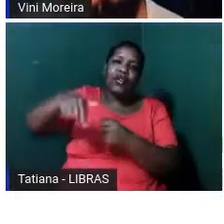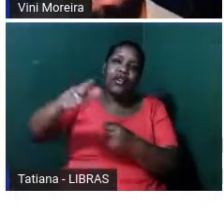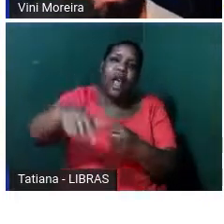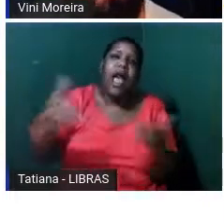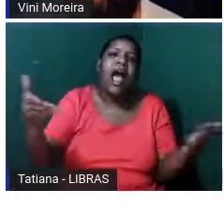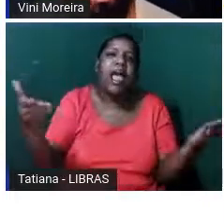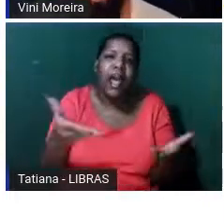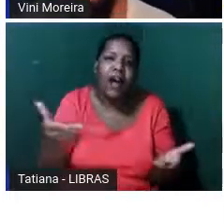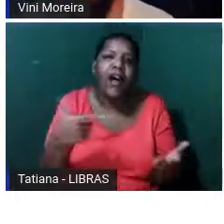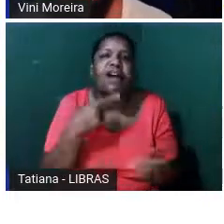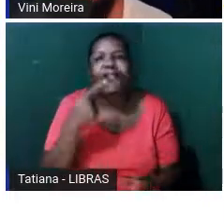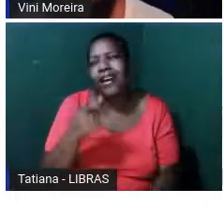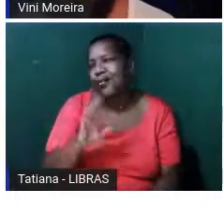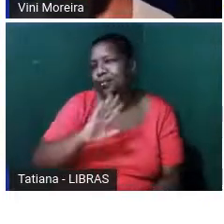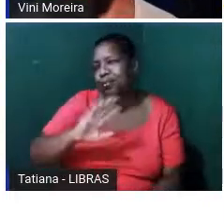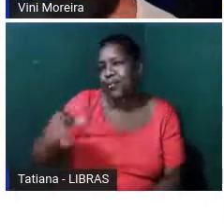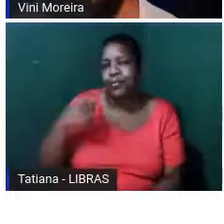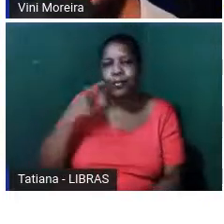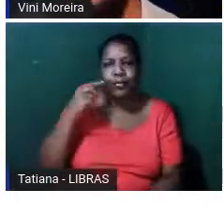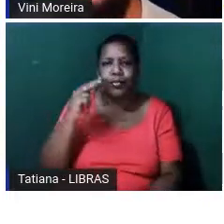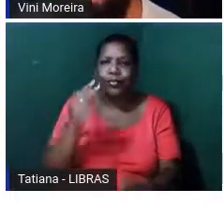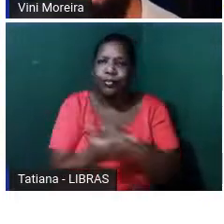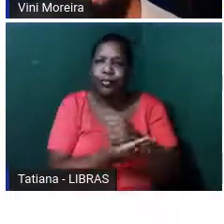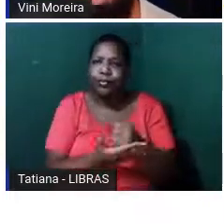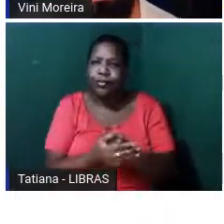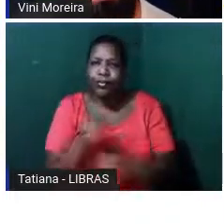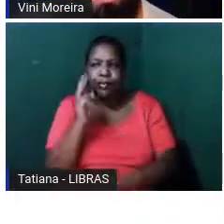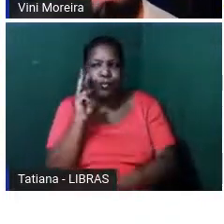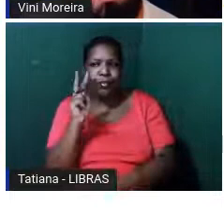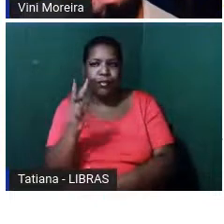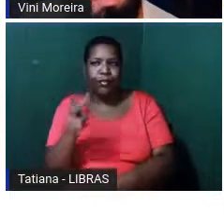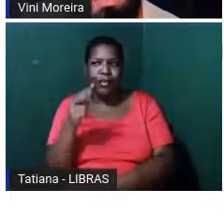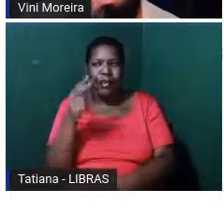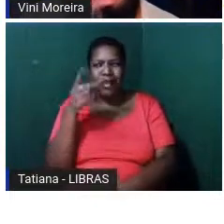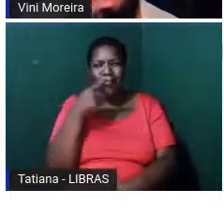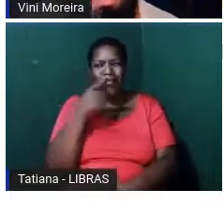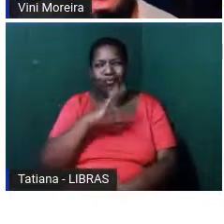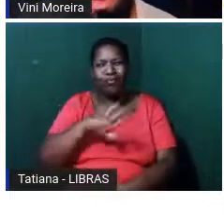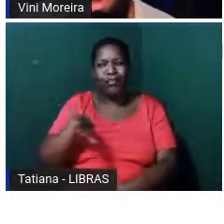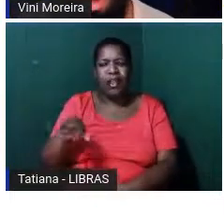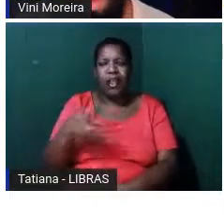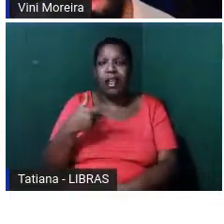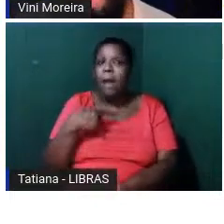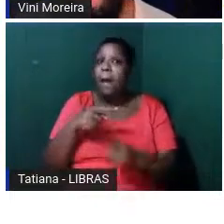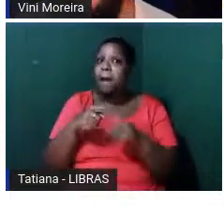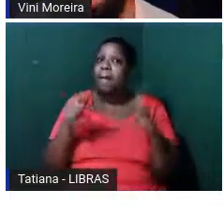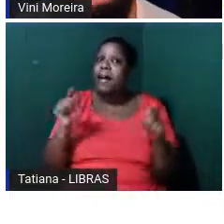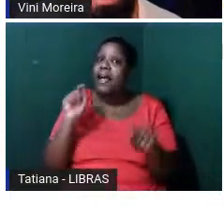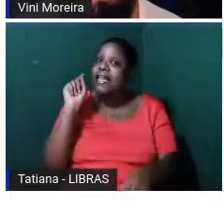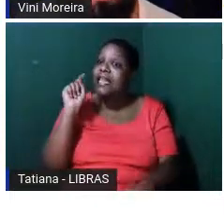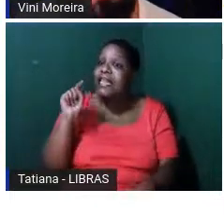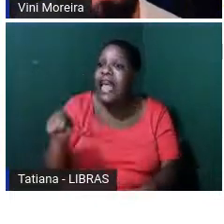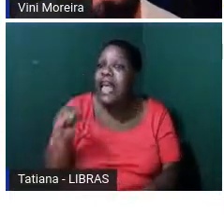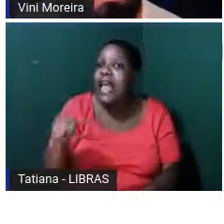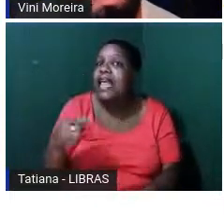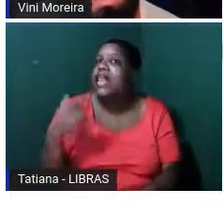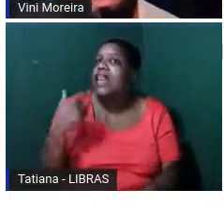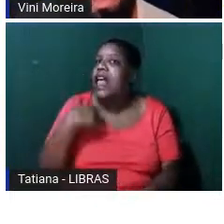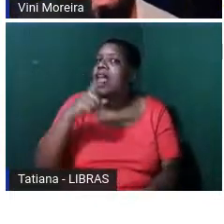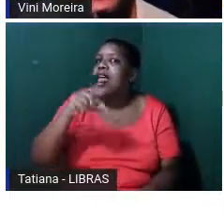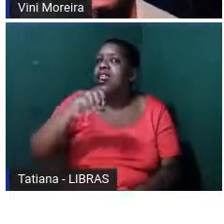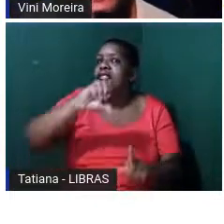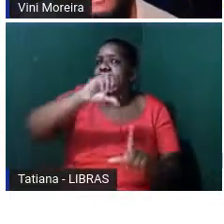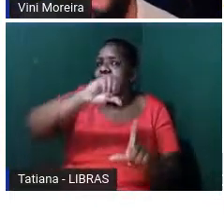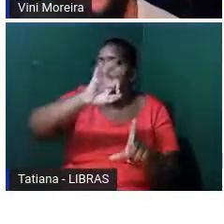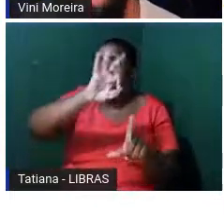básico a gente olha quando a gente está começando a gente olha o mar os olhos sendo que noventa e cinco